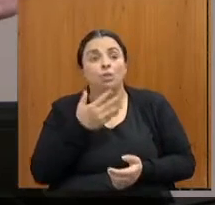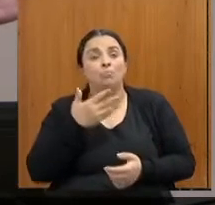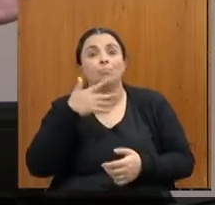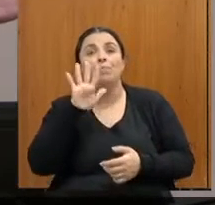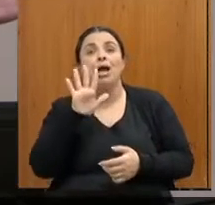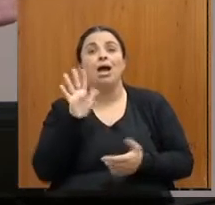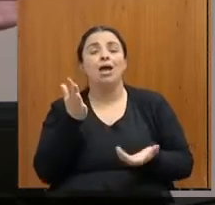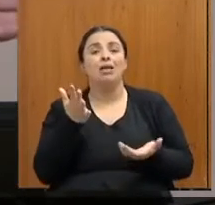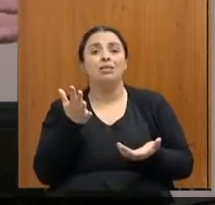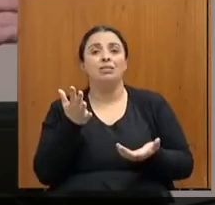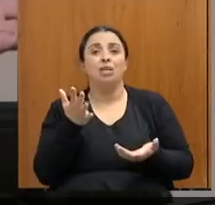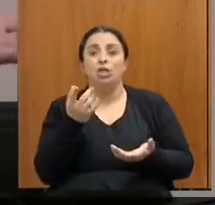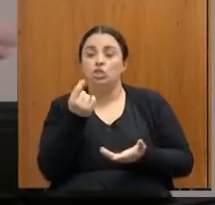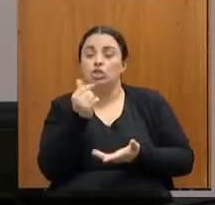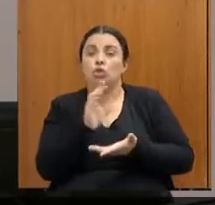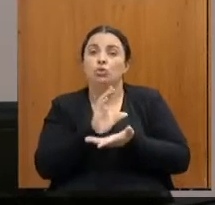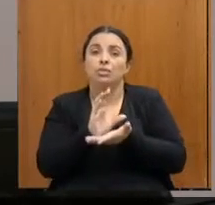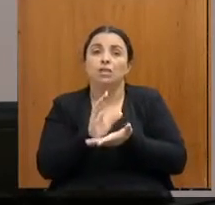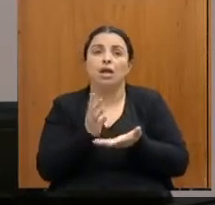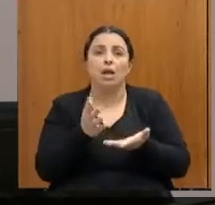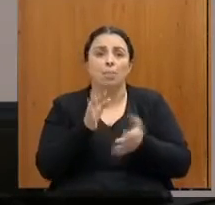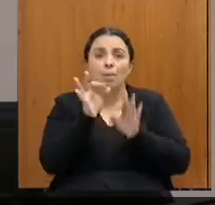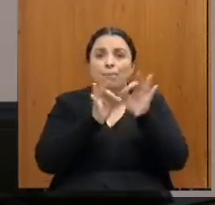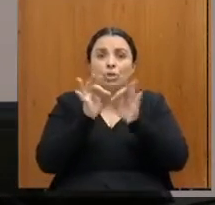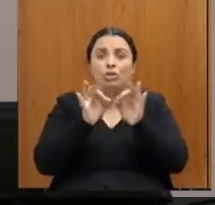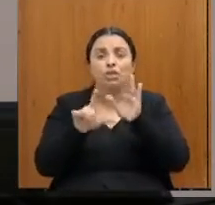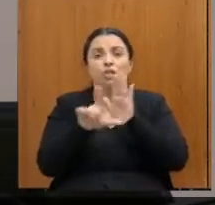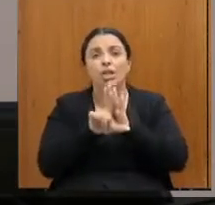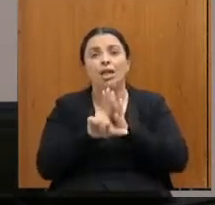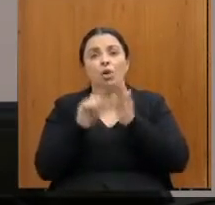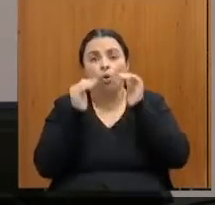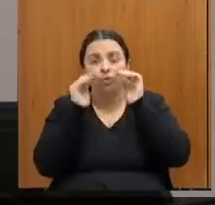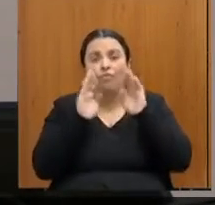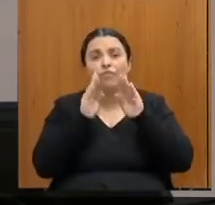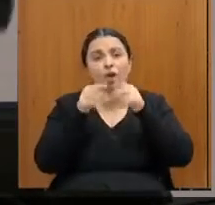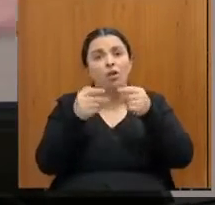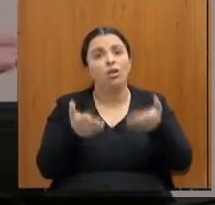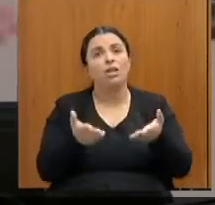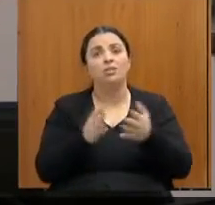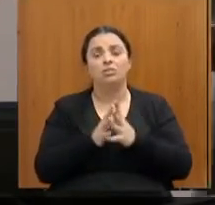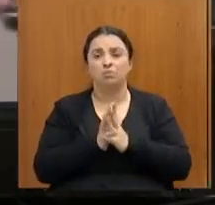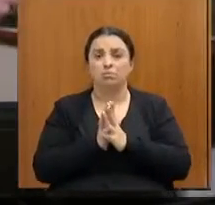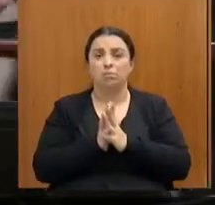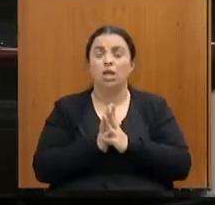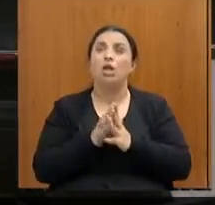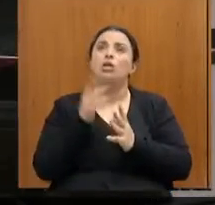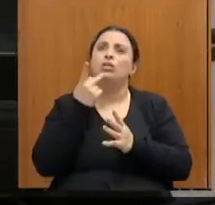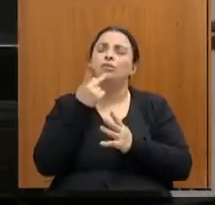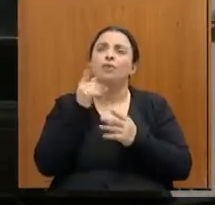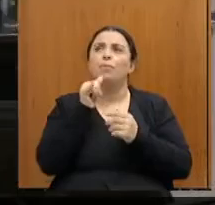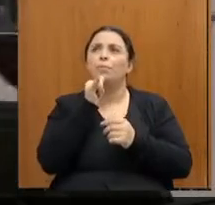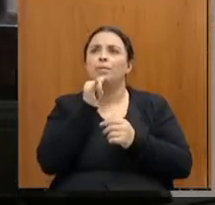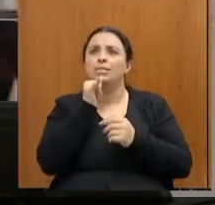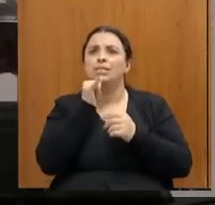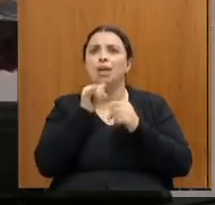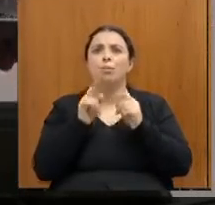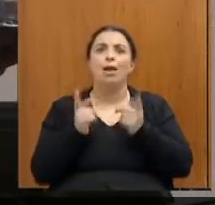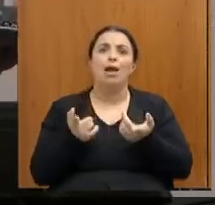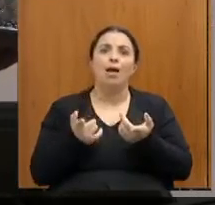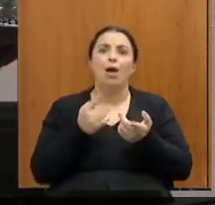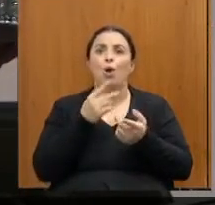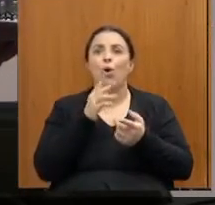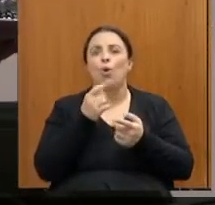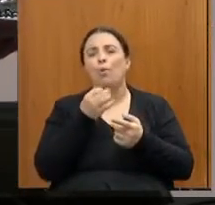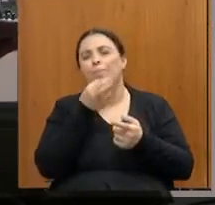consigo tem presença daí nesse sentido né inclusive já que estamos falando e temos divergências da privatização